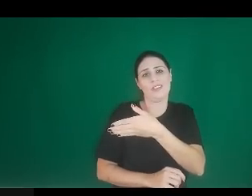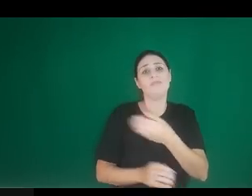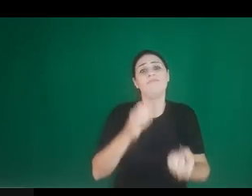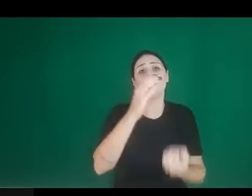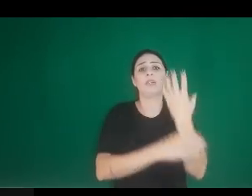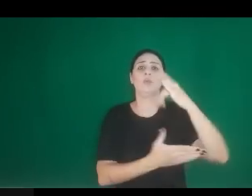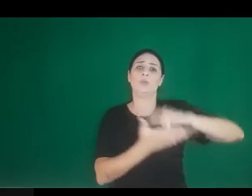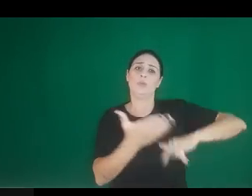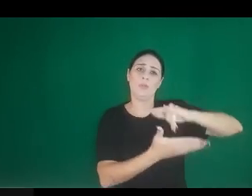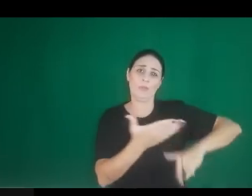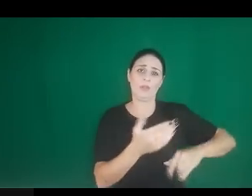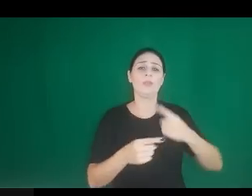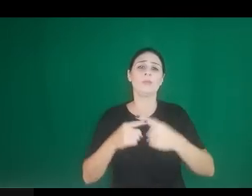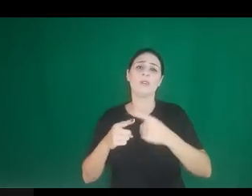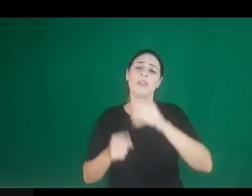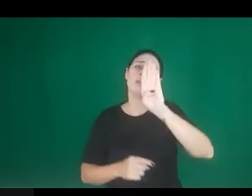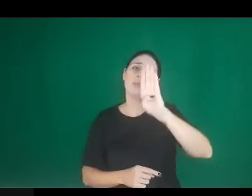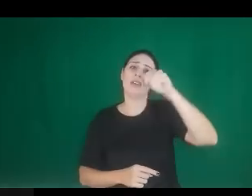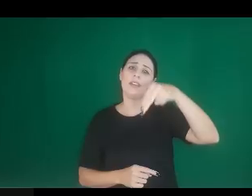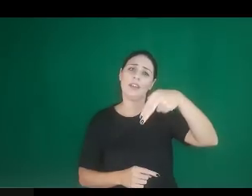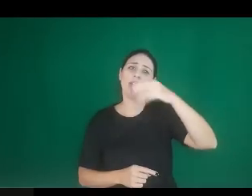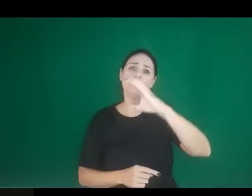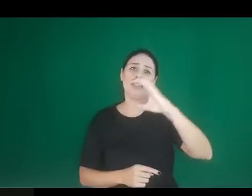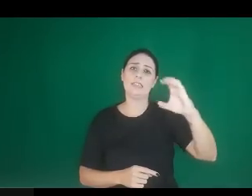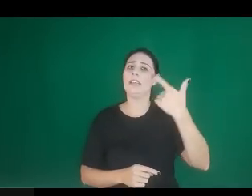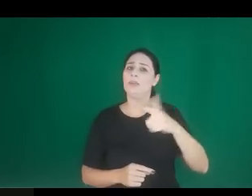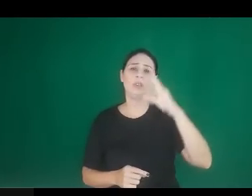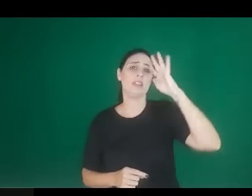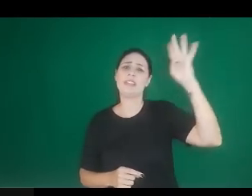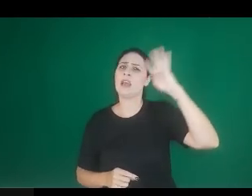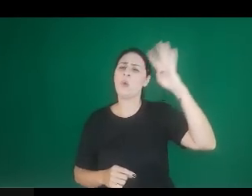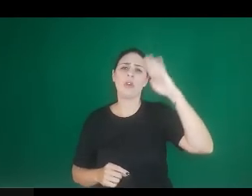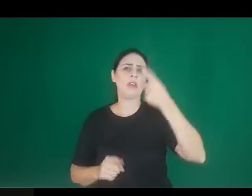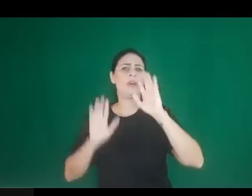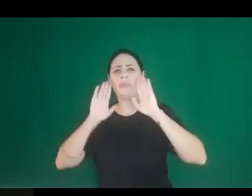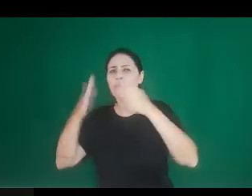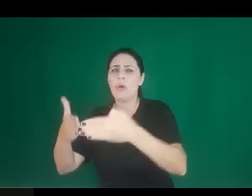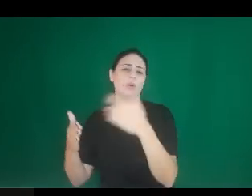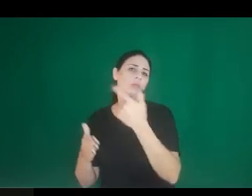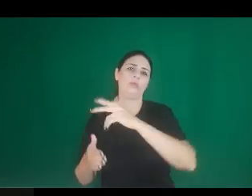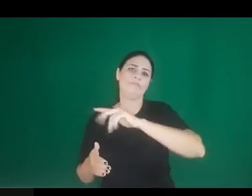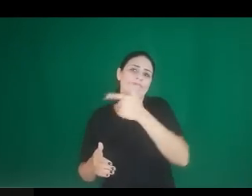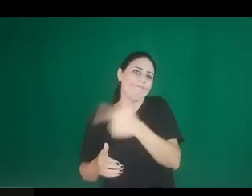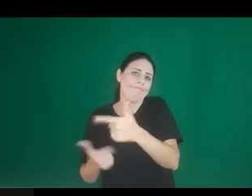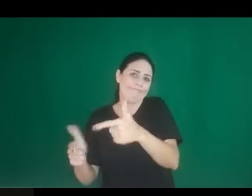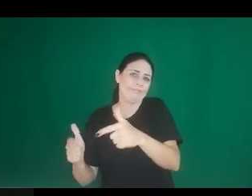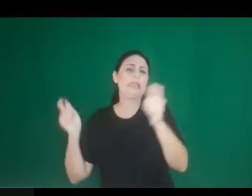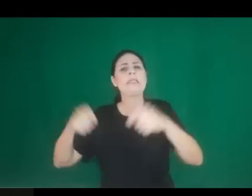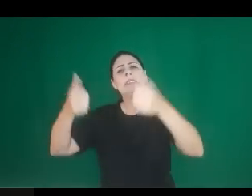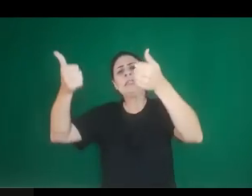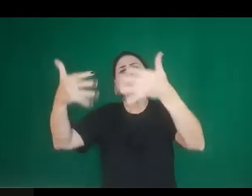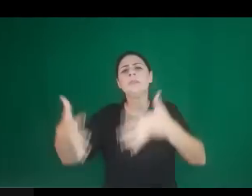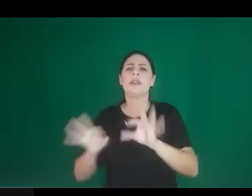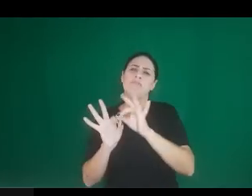a BNCC, ela não tem uma fundamentação teórica explícita, a gente sabe, daria para ter uma conversa sobre isso,